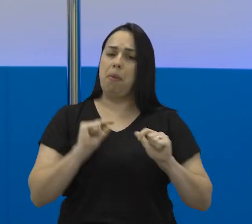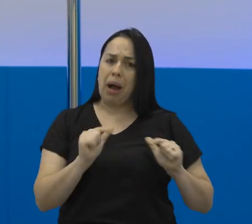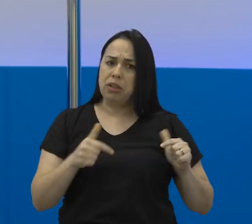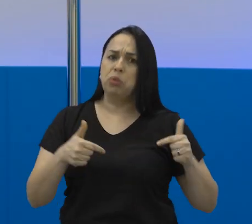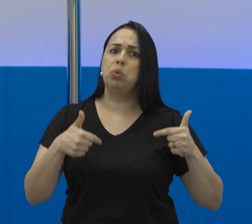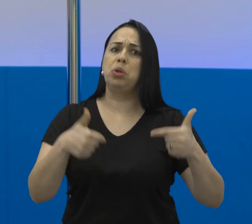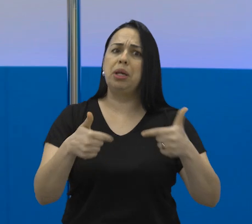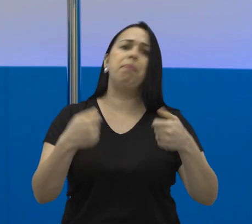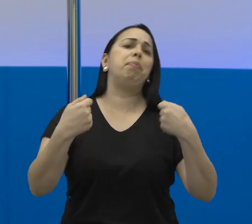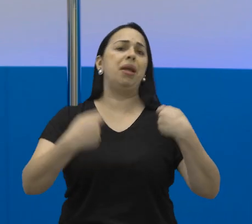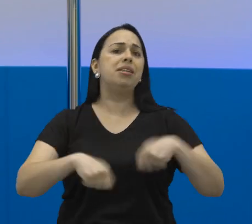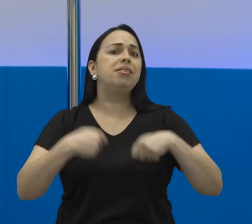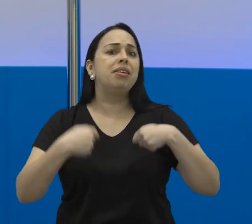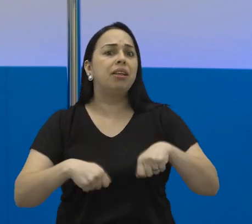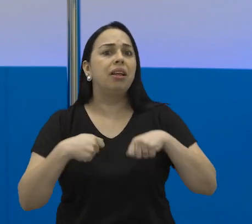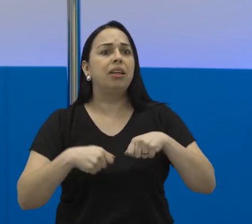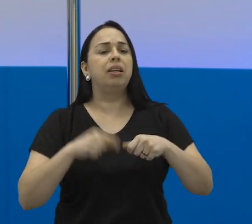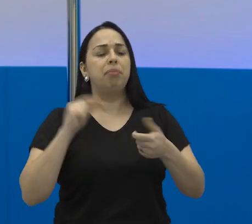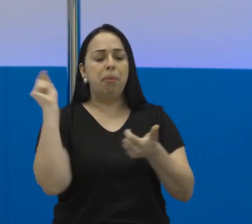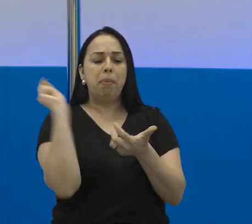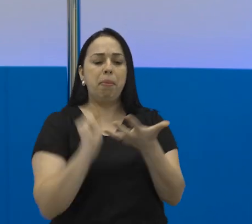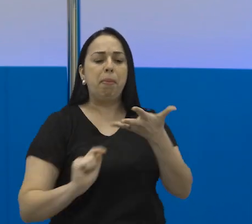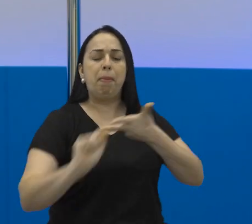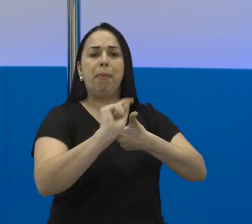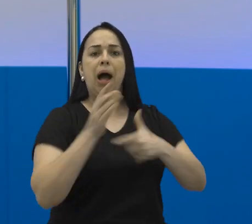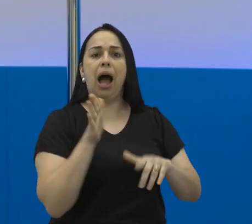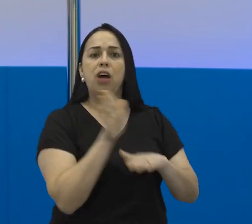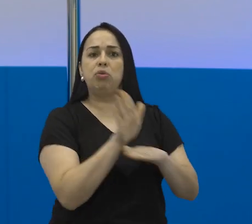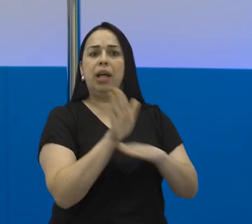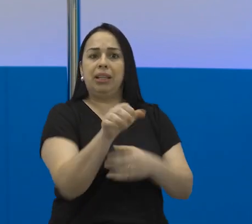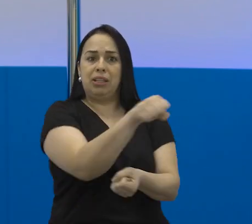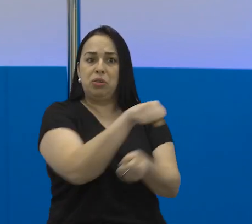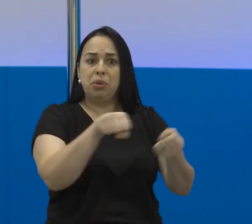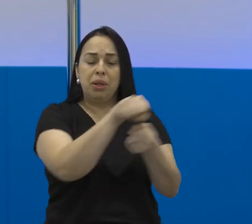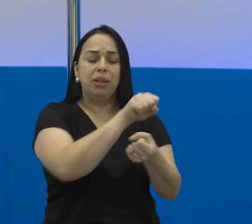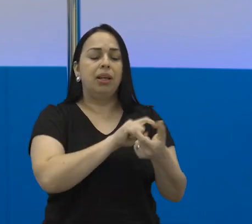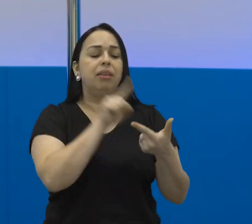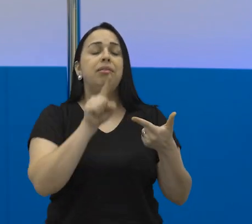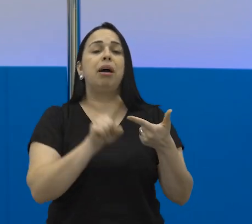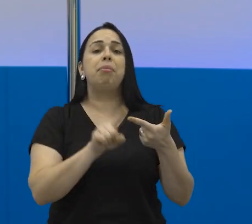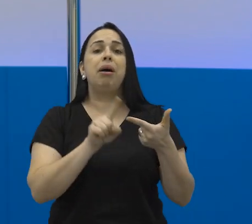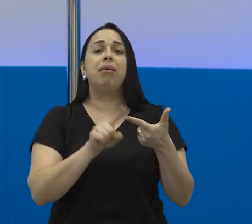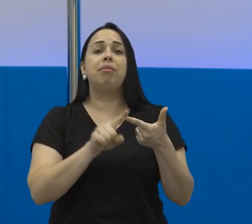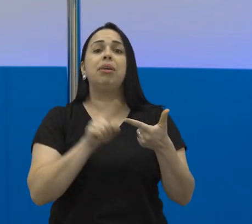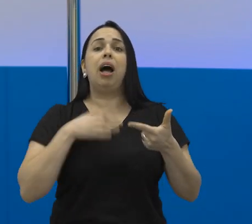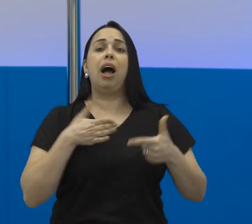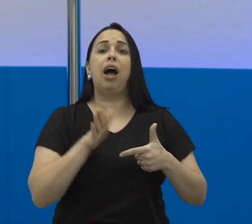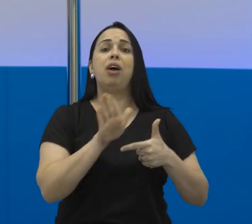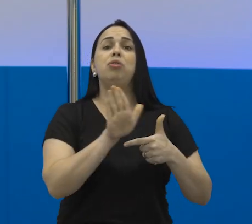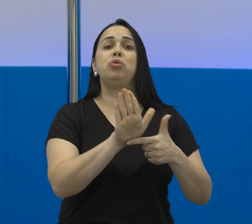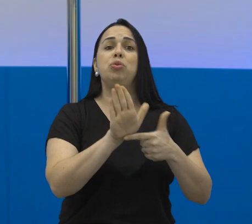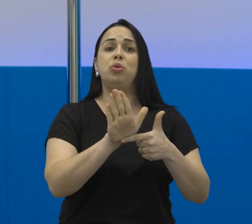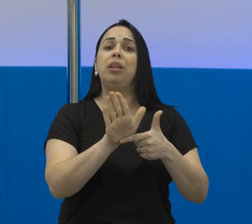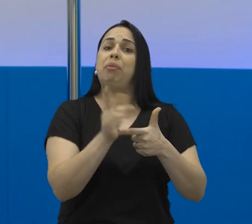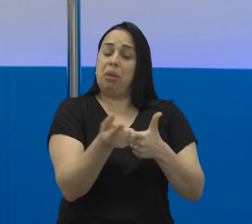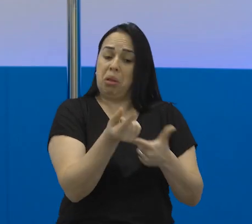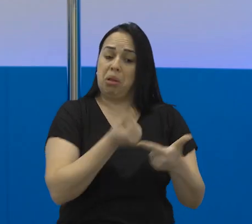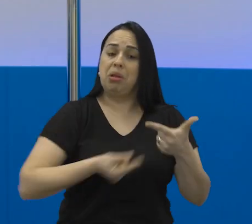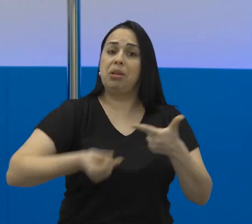atitudes necessárias diante da necessidade de garantir o desenvolvimento sustentável e que também geram